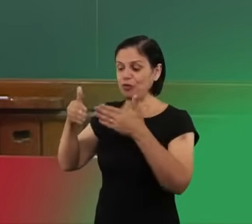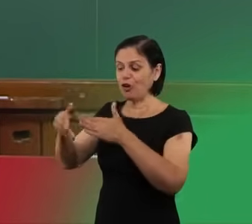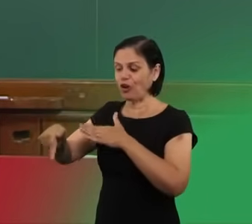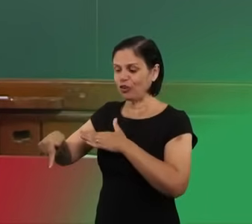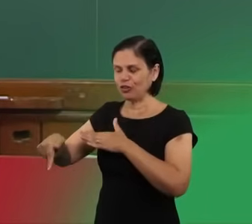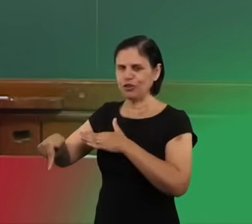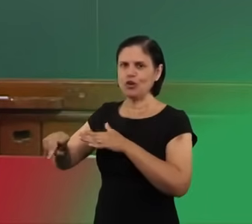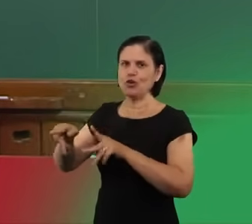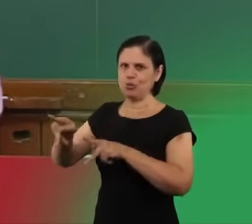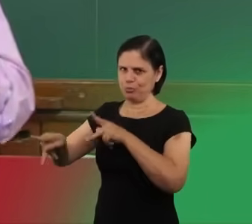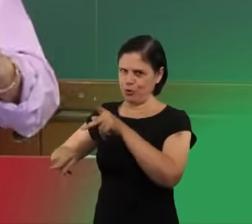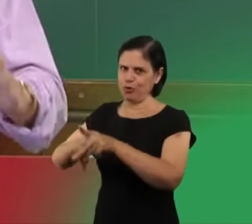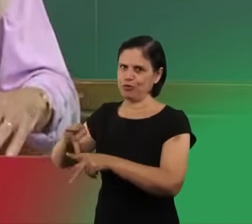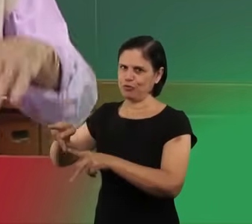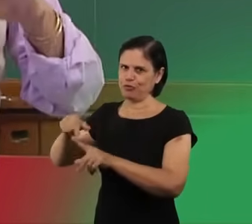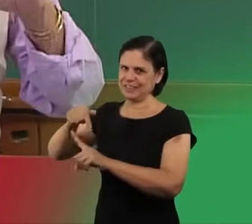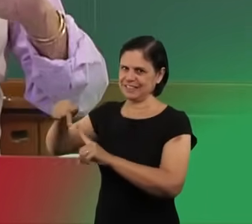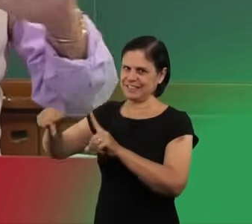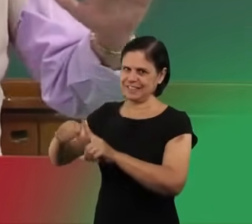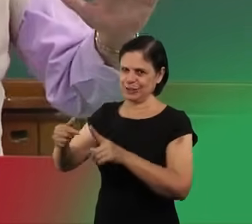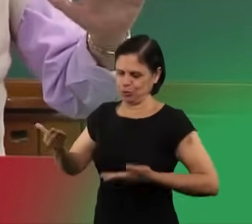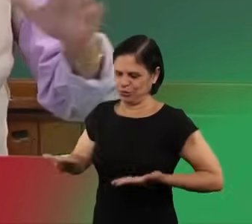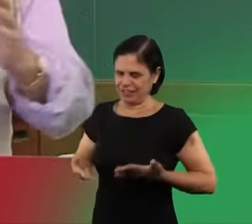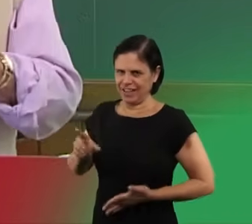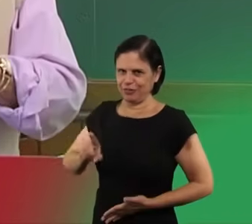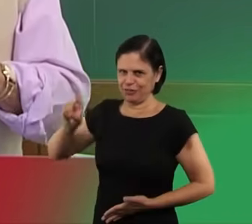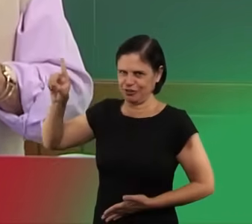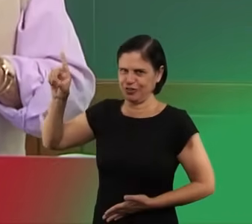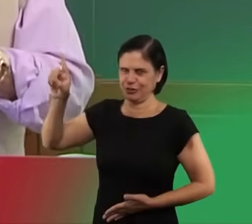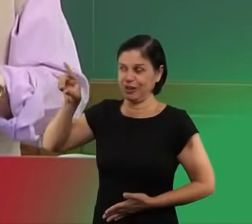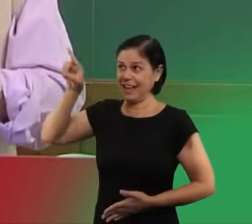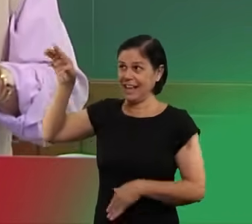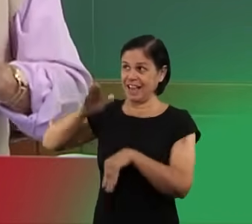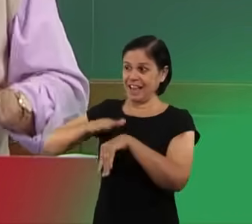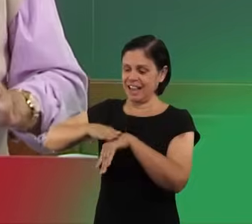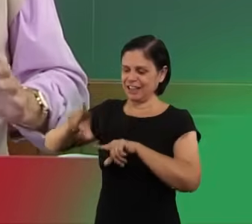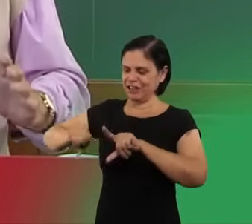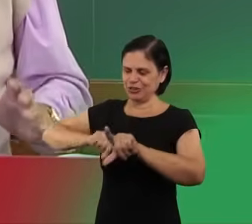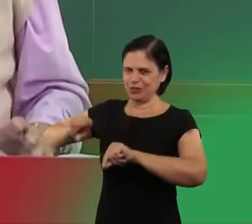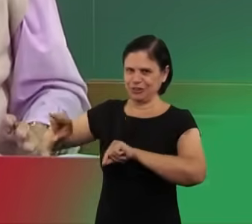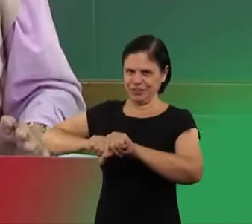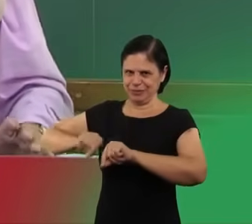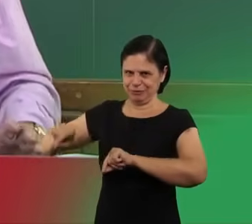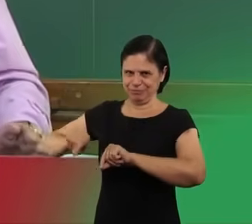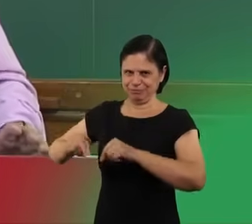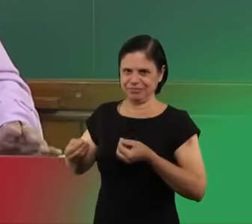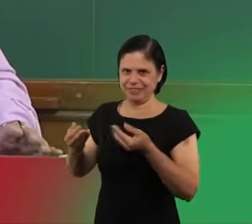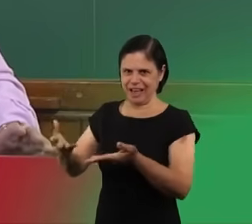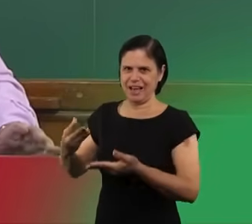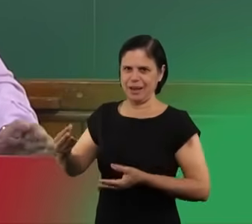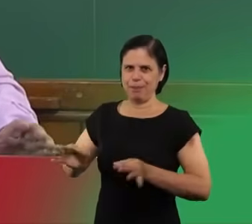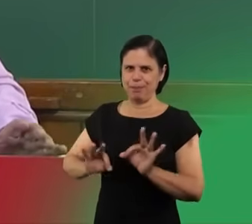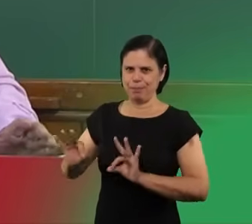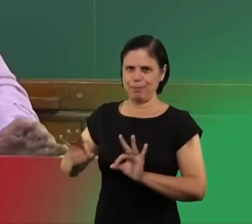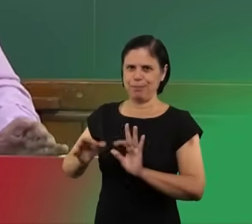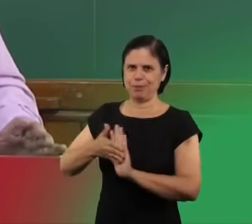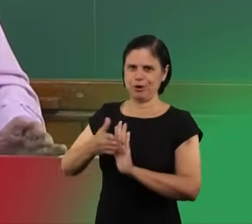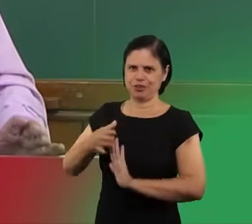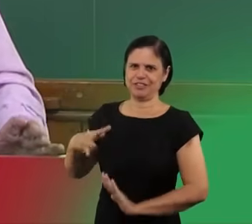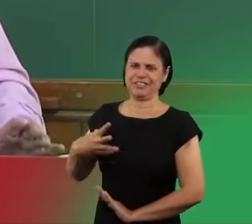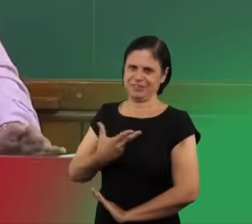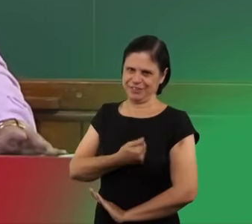os santos, aqueles que o Senhor tem no seu projeto de salvação. Então vamos ver aqui o